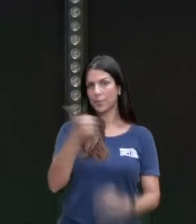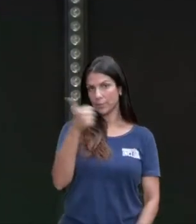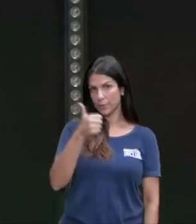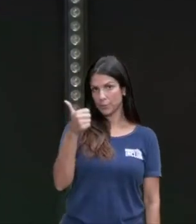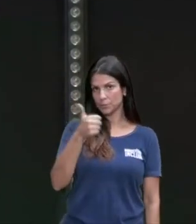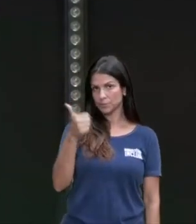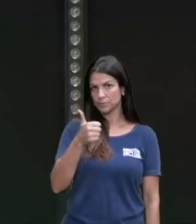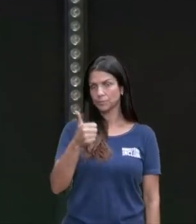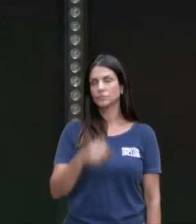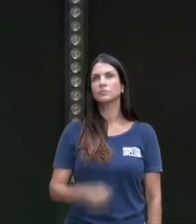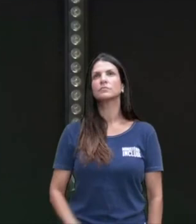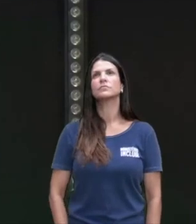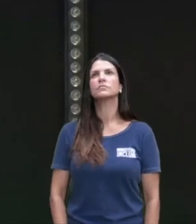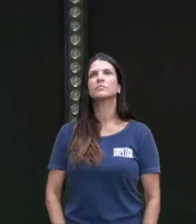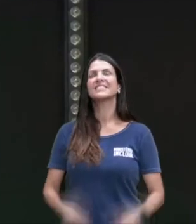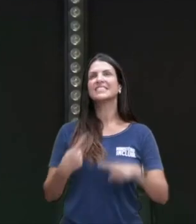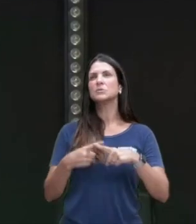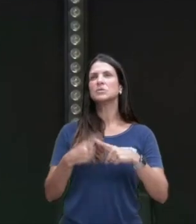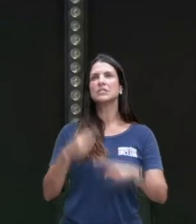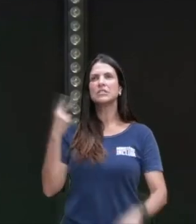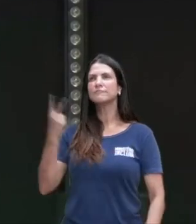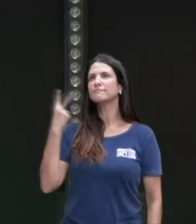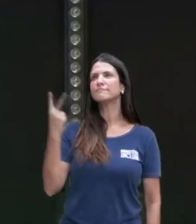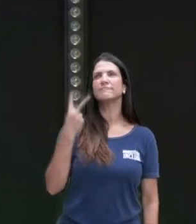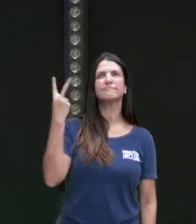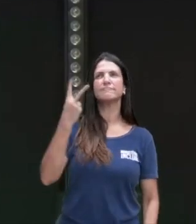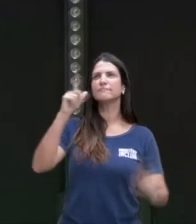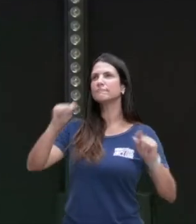é porque ele valorizou demais suas necessidades